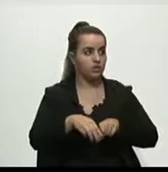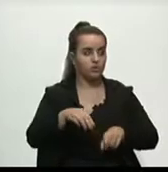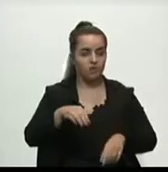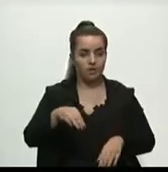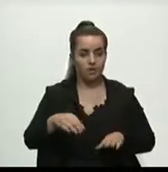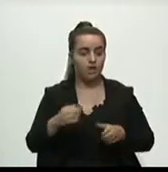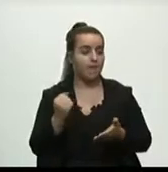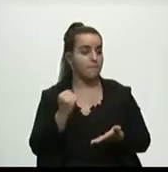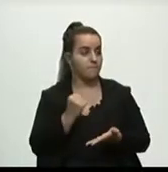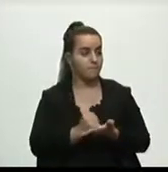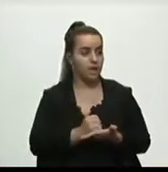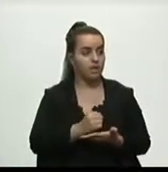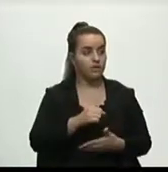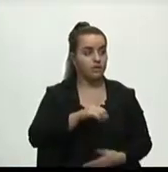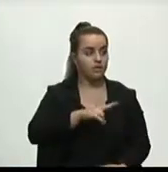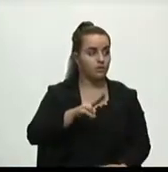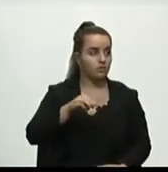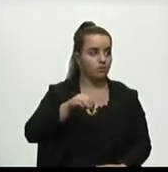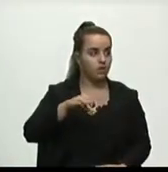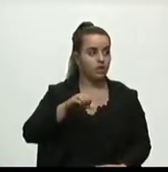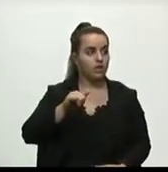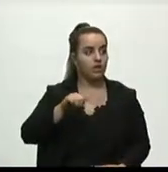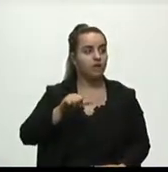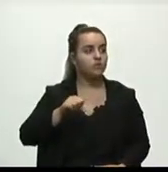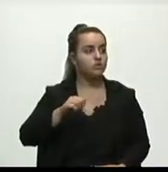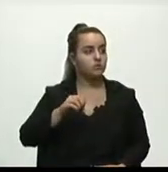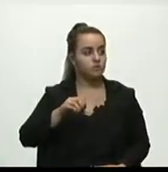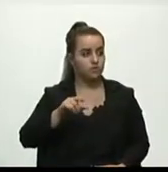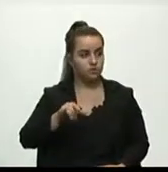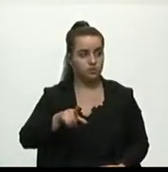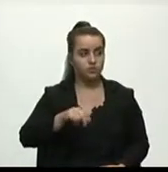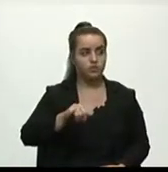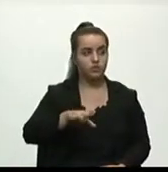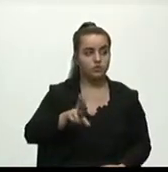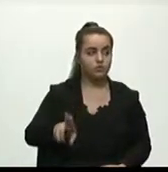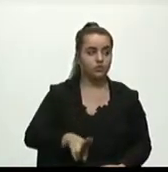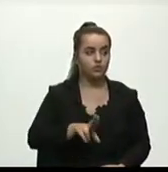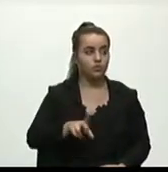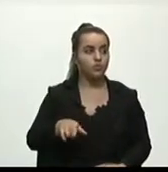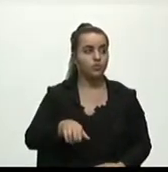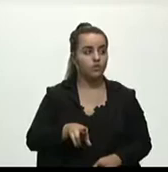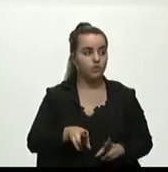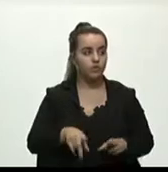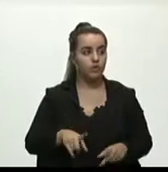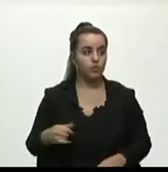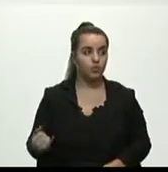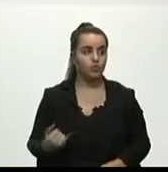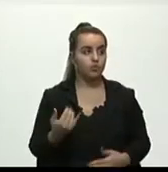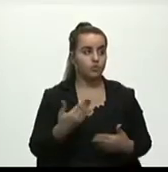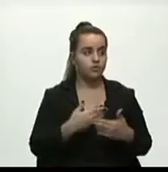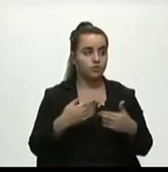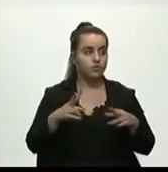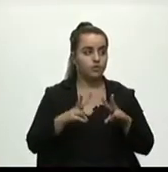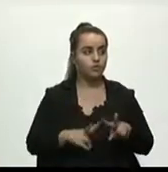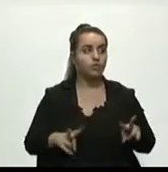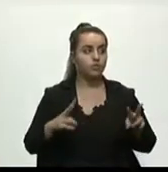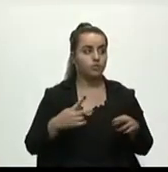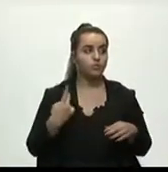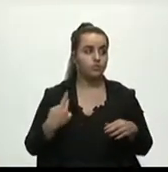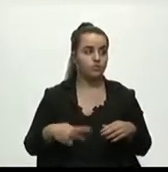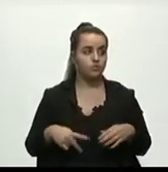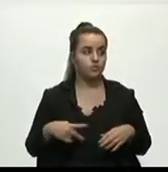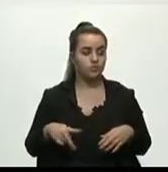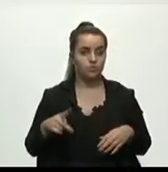Cássio. Caso você esteja utilizando uma calculadora científica diferente, é importante que você verifique as funcionalidades da